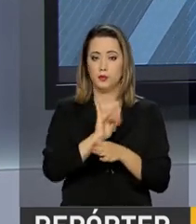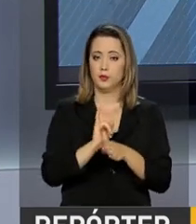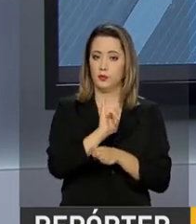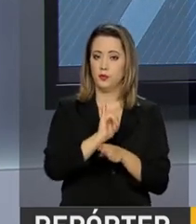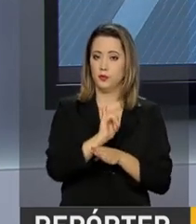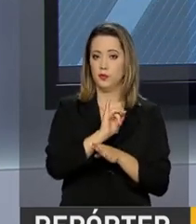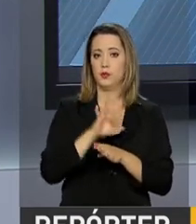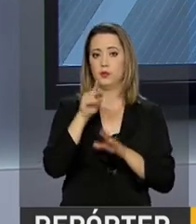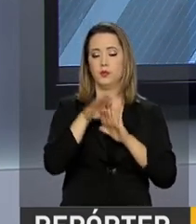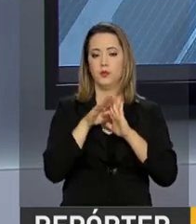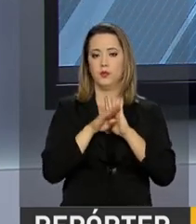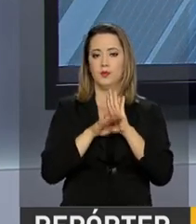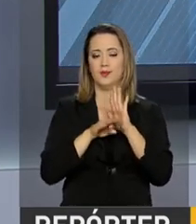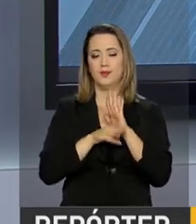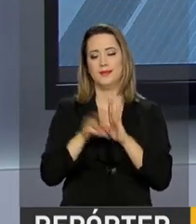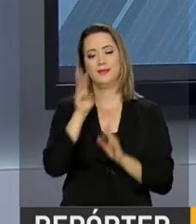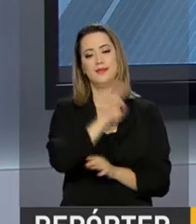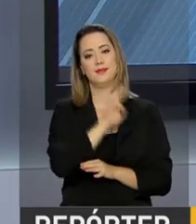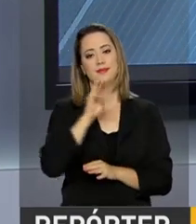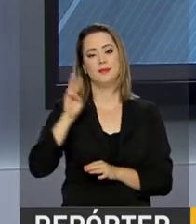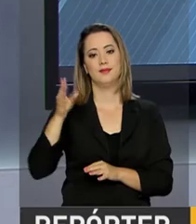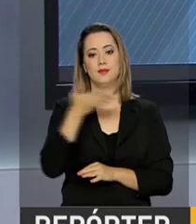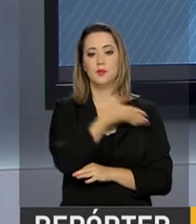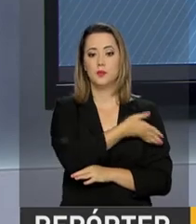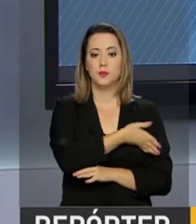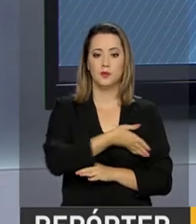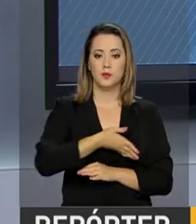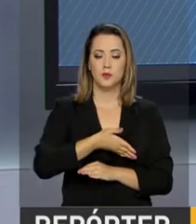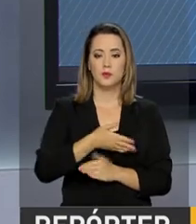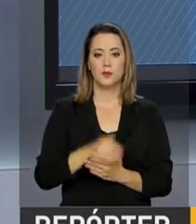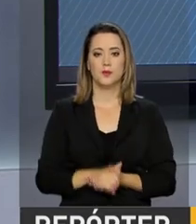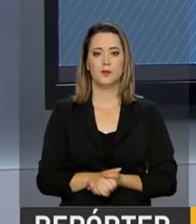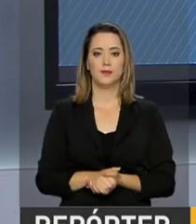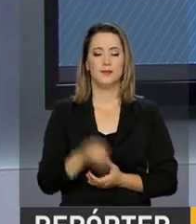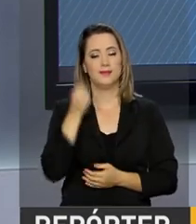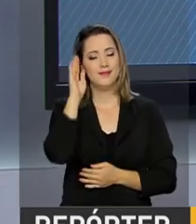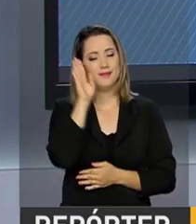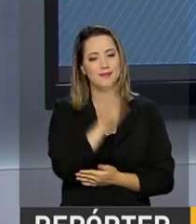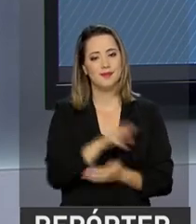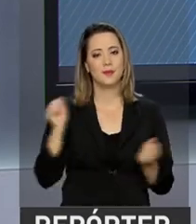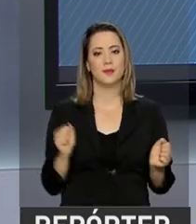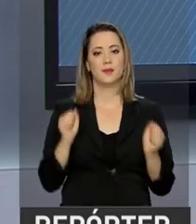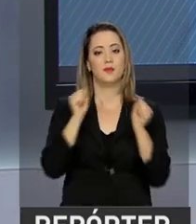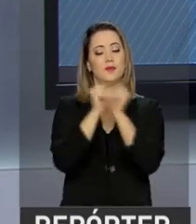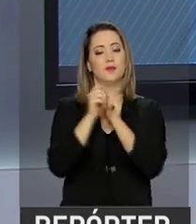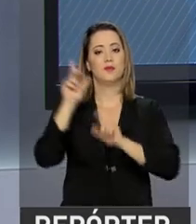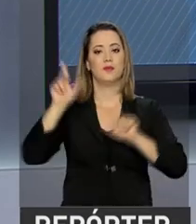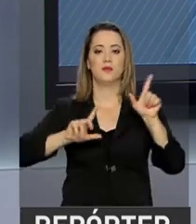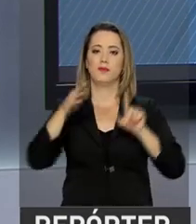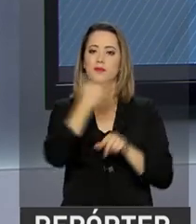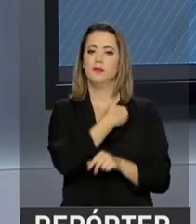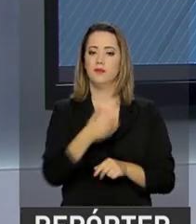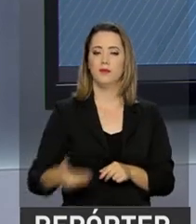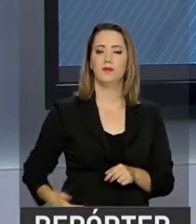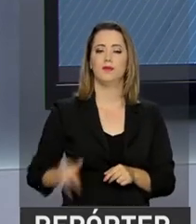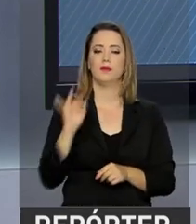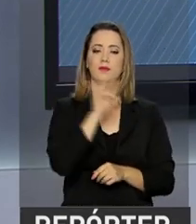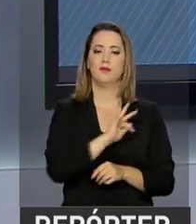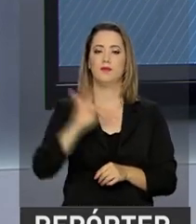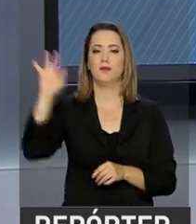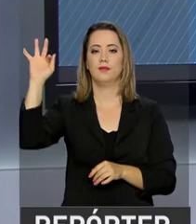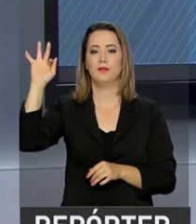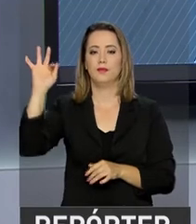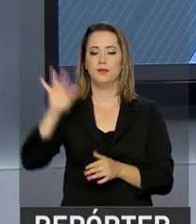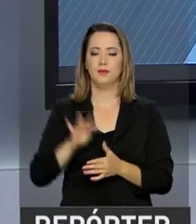reportagens no youtube que toda nossa programação está disponível na internet uma boa tarde pra você e continue com a gente aqui na nbr